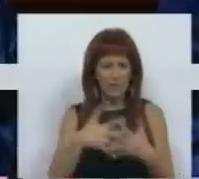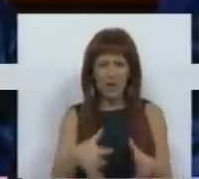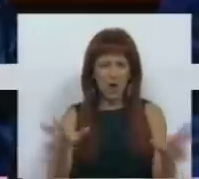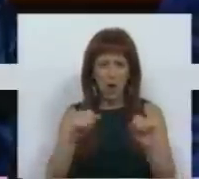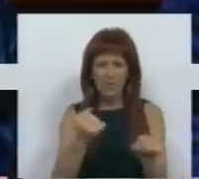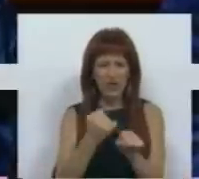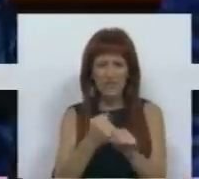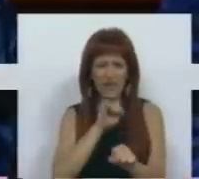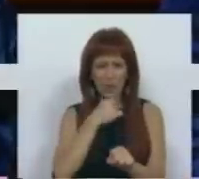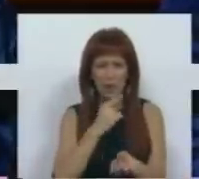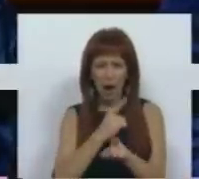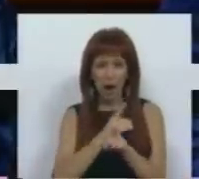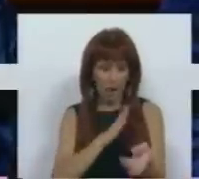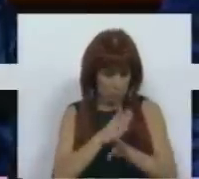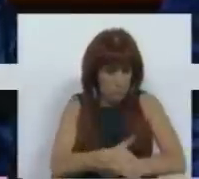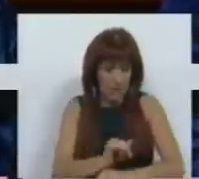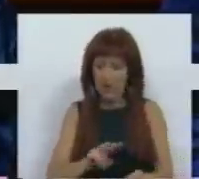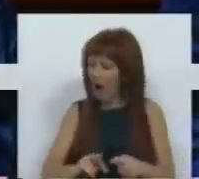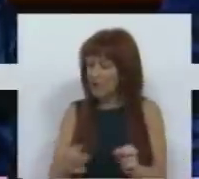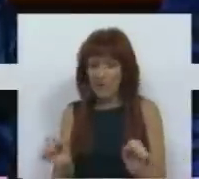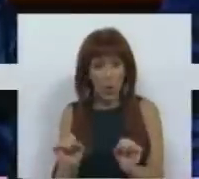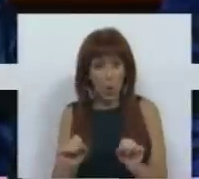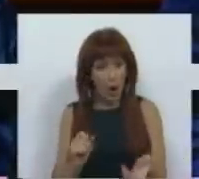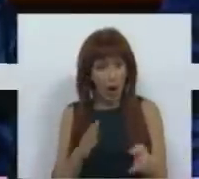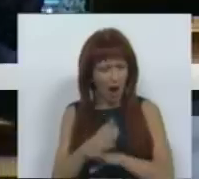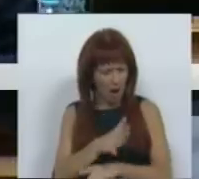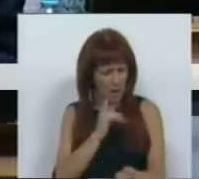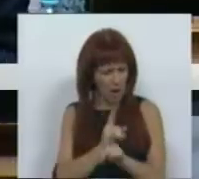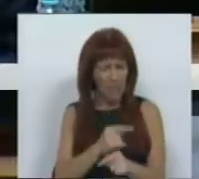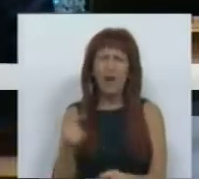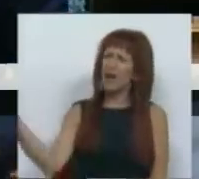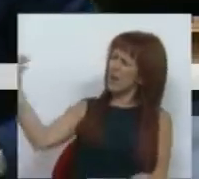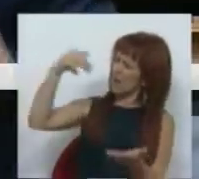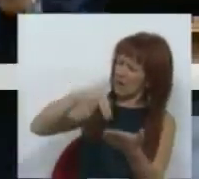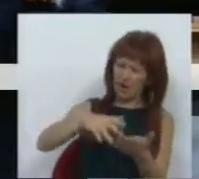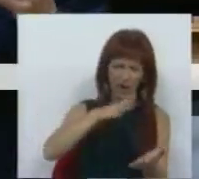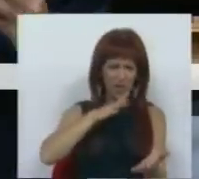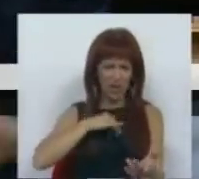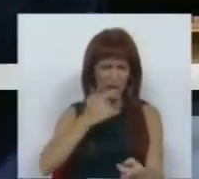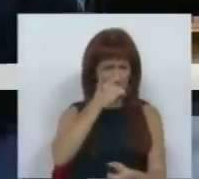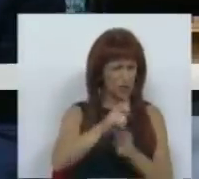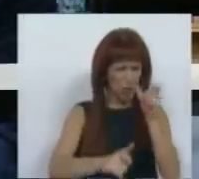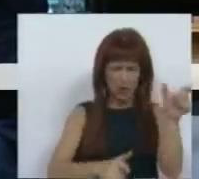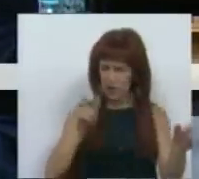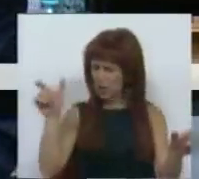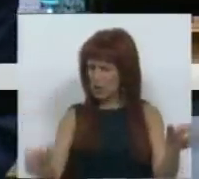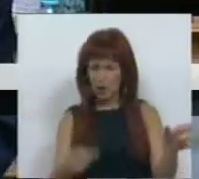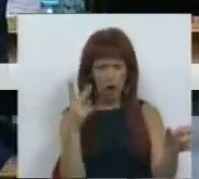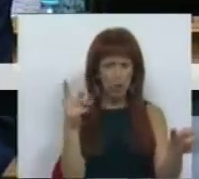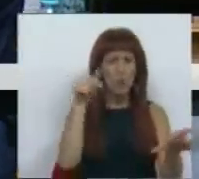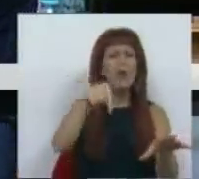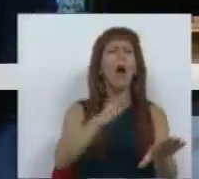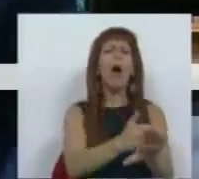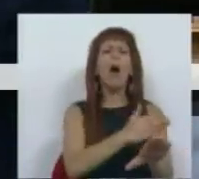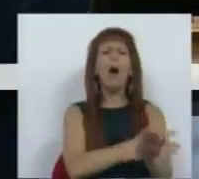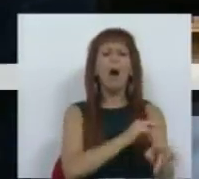dos serviços secretos. Não houve nenhuma alteração. E o senhor vem dizer-nos aqui que são duas pessoas que lá estavam e